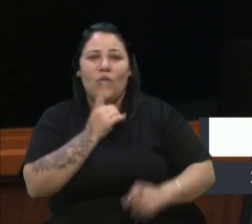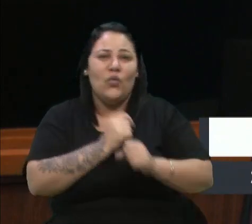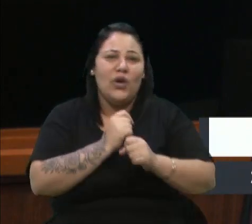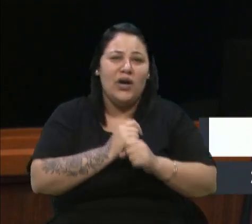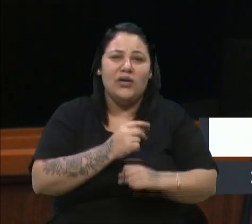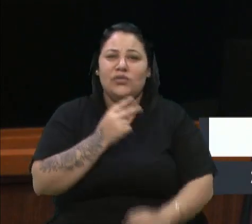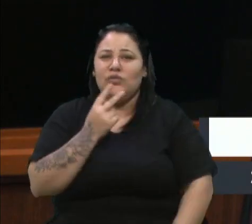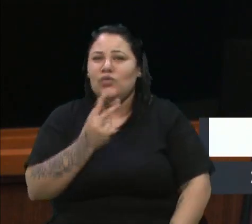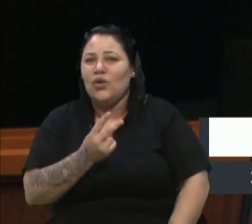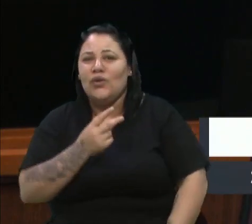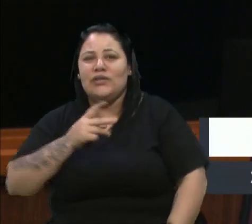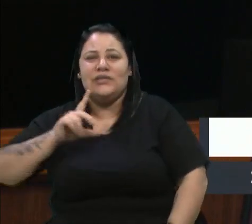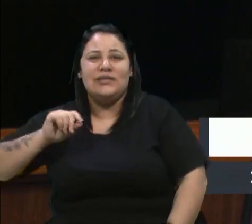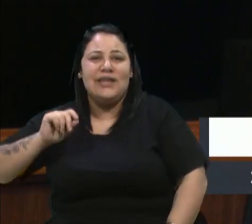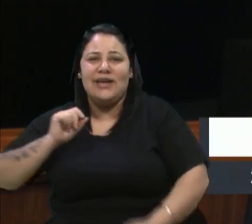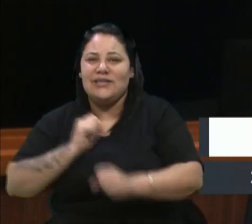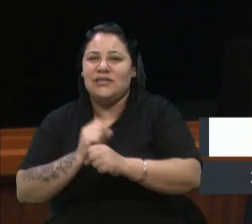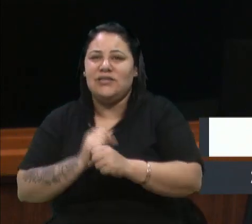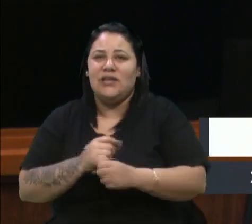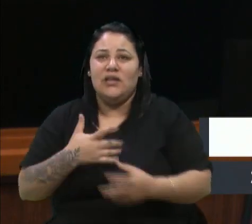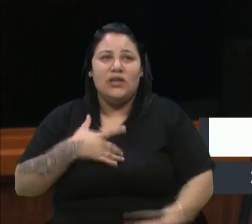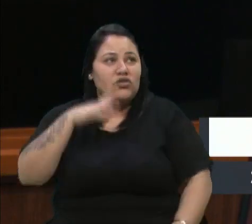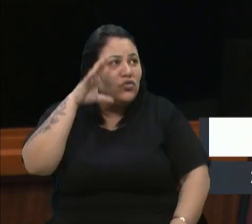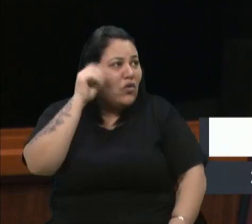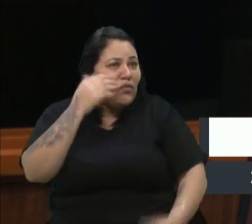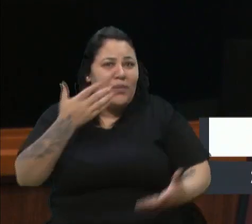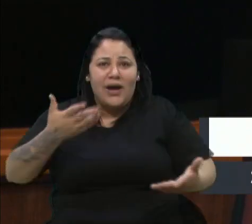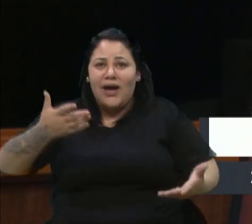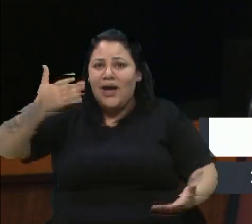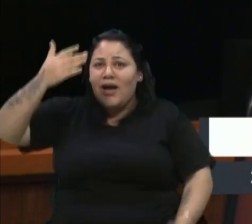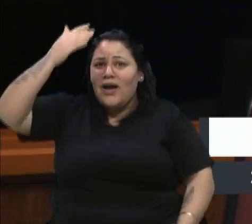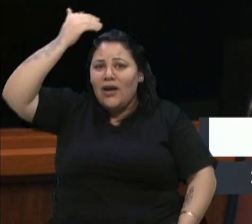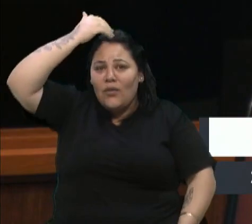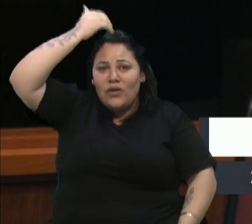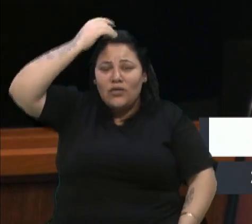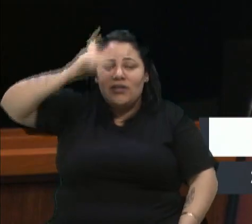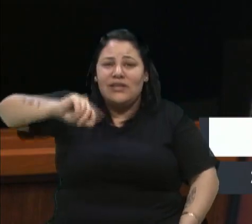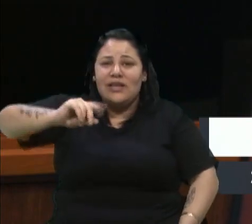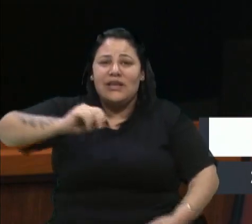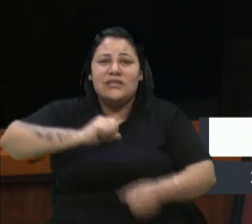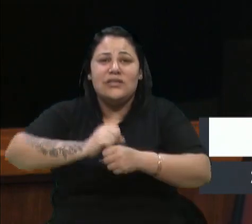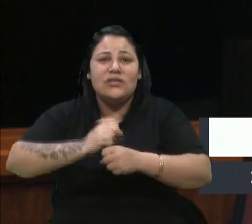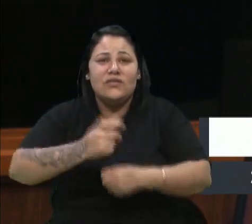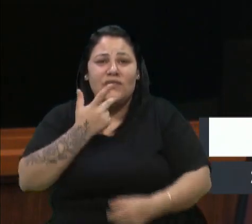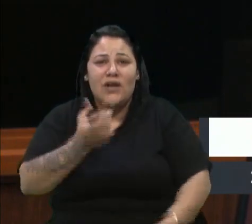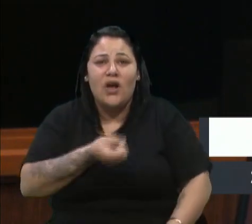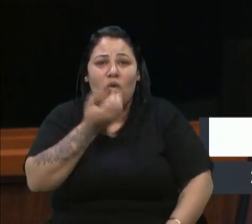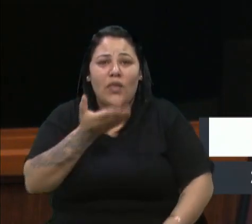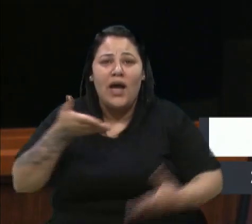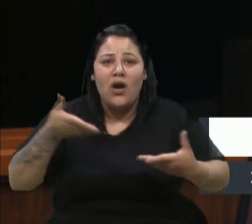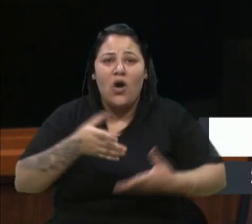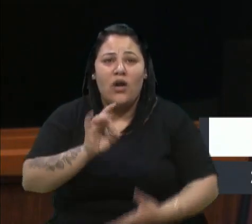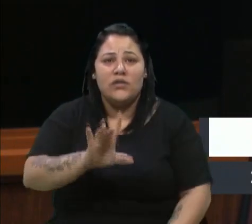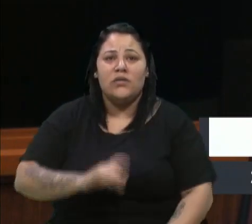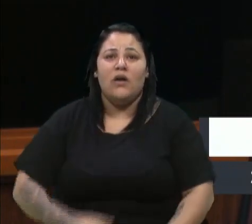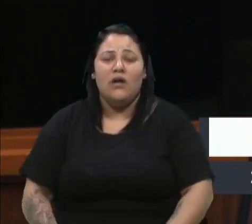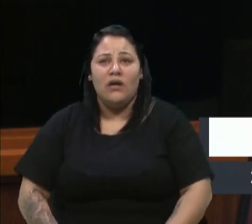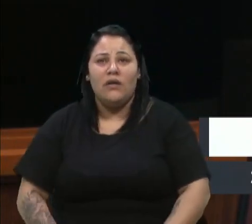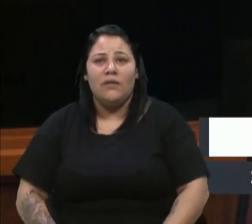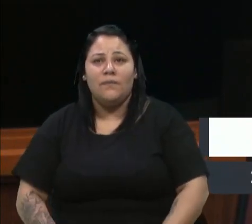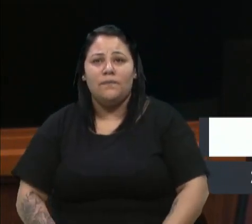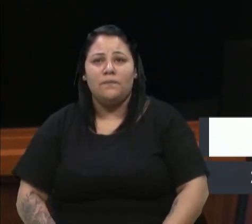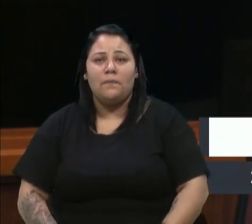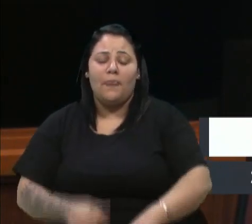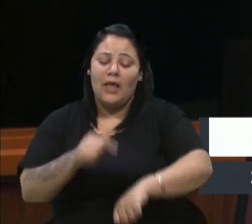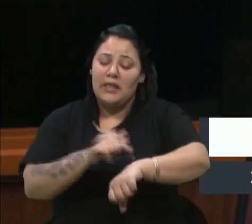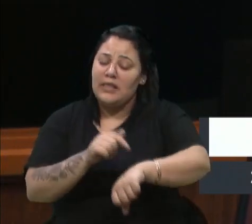10, e a gente ouve, bom, mas aguentou 10 anos, vem falar só agora. É uma questão de tempo de